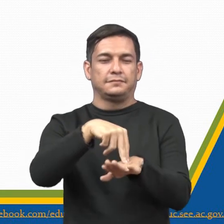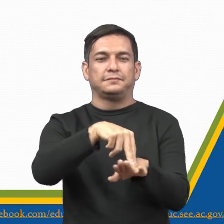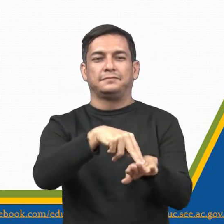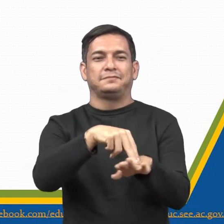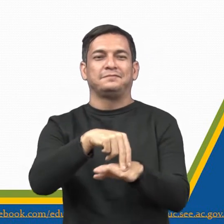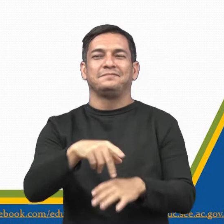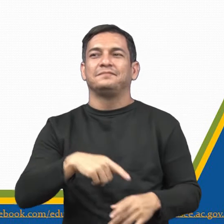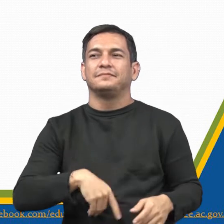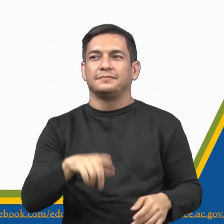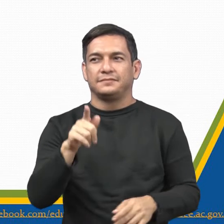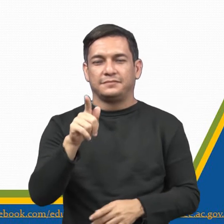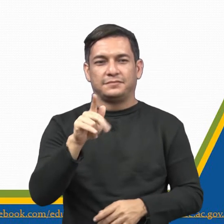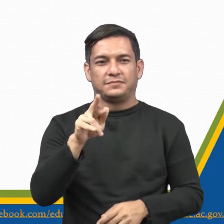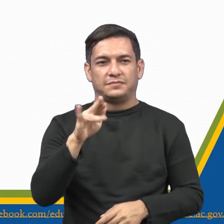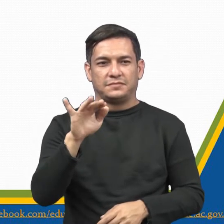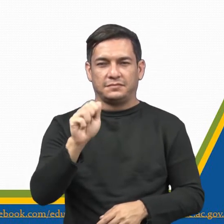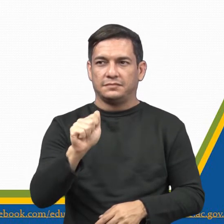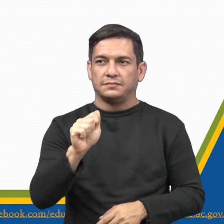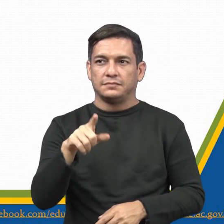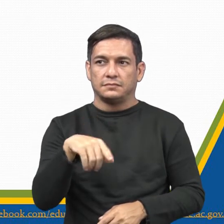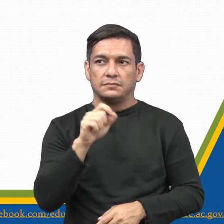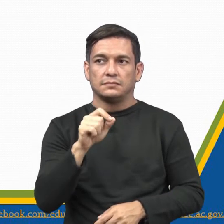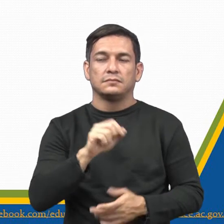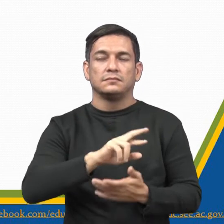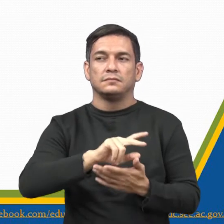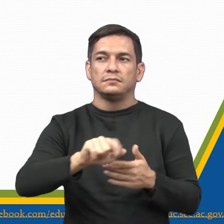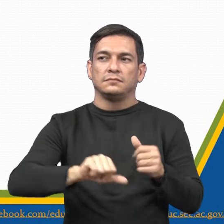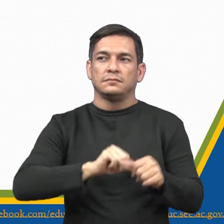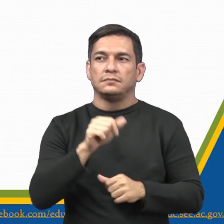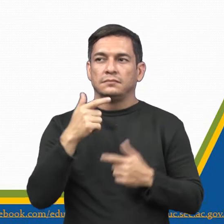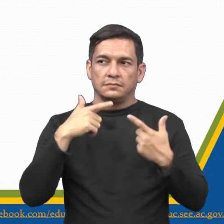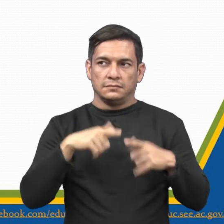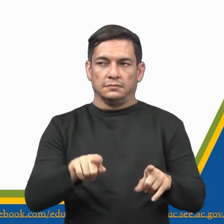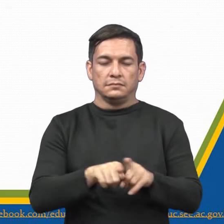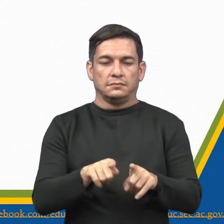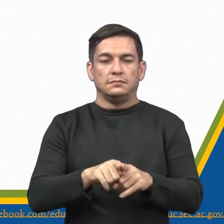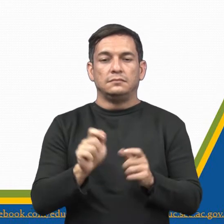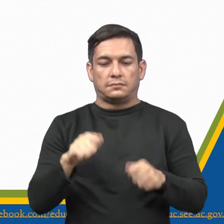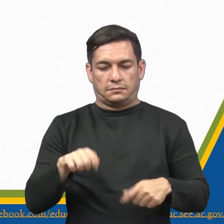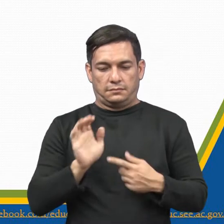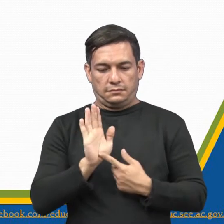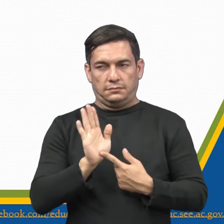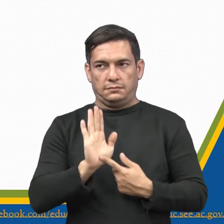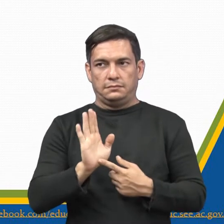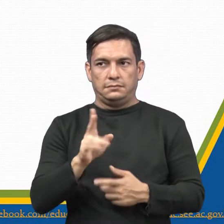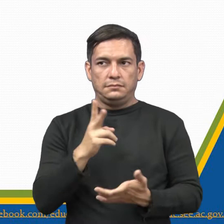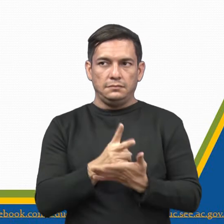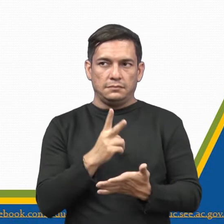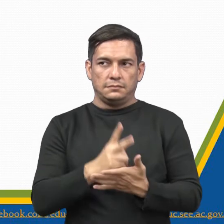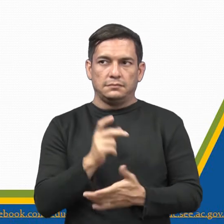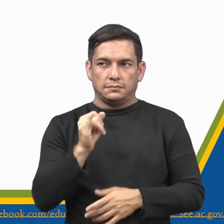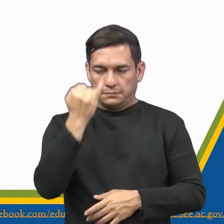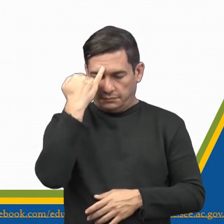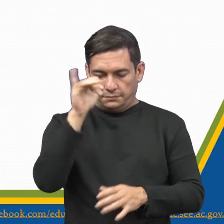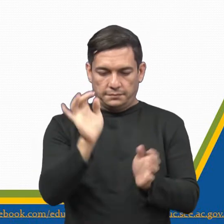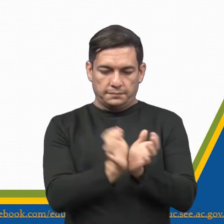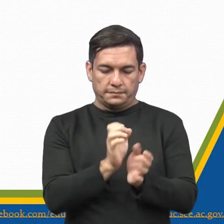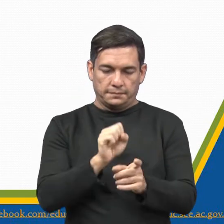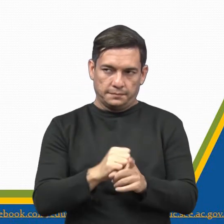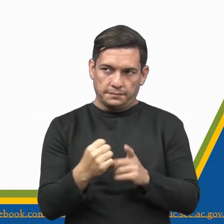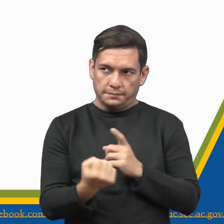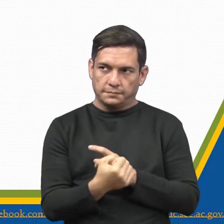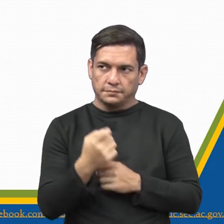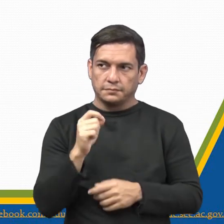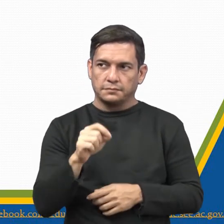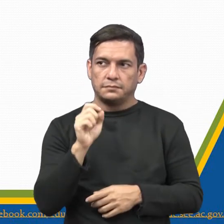A gíria, olha só. Ela é uma das variedades que uma língua pode apresentar. Quase sempre é criada por um grupo social, como